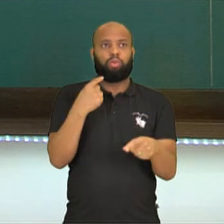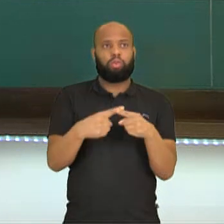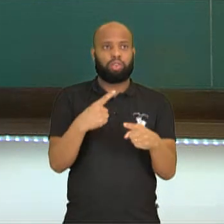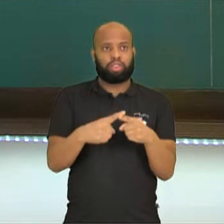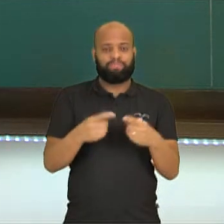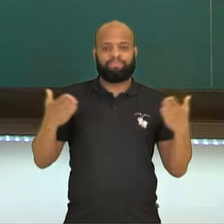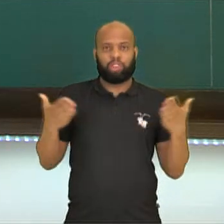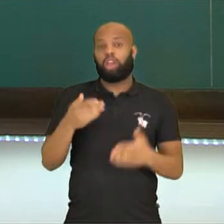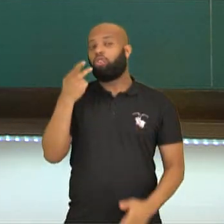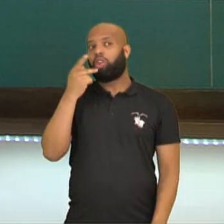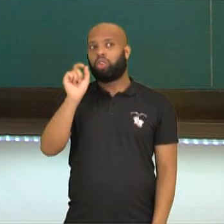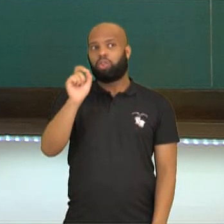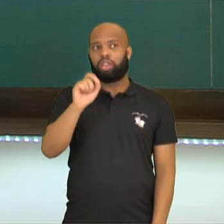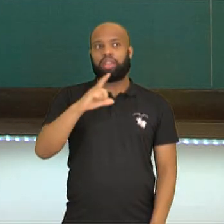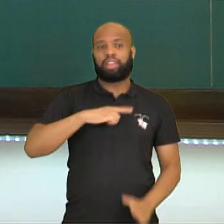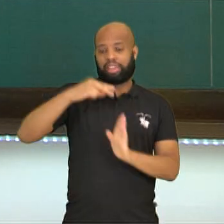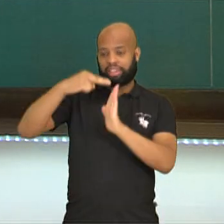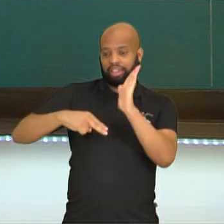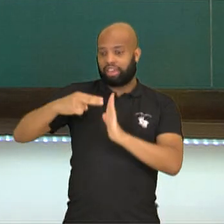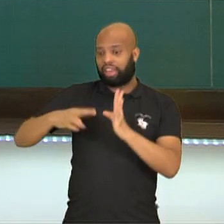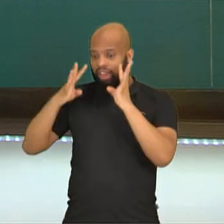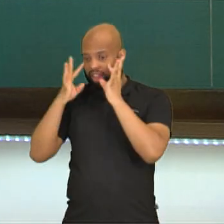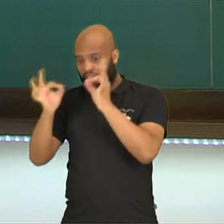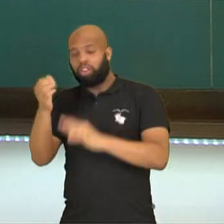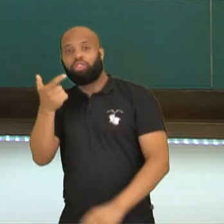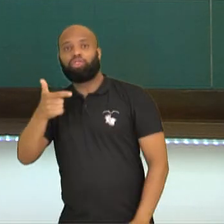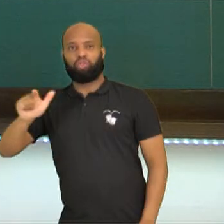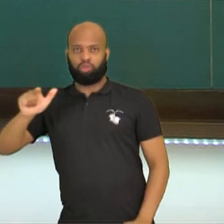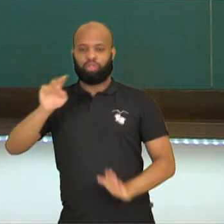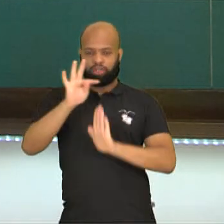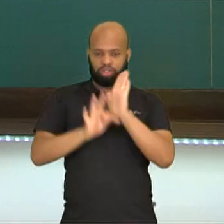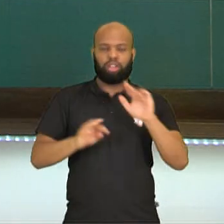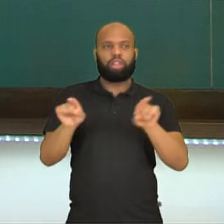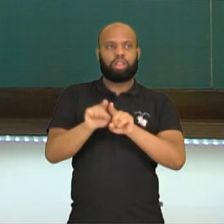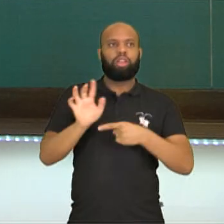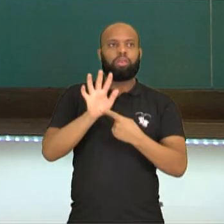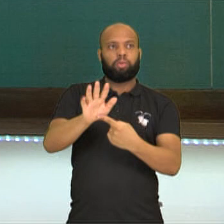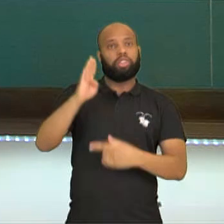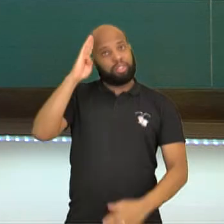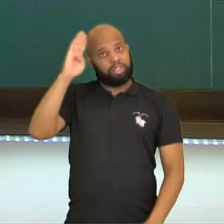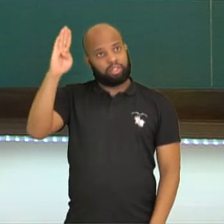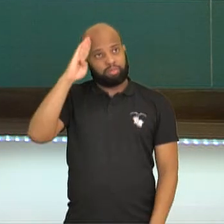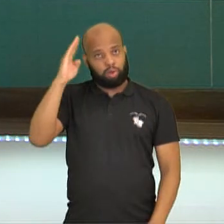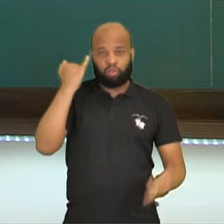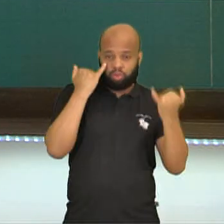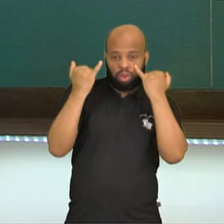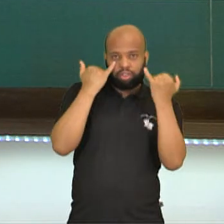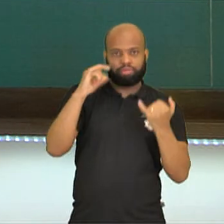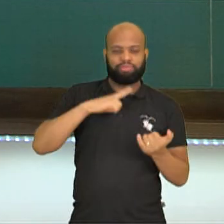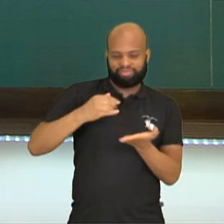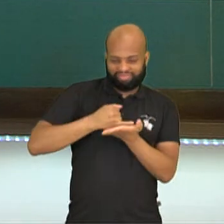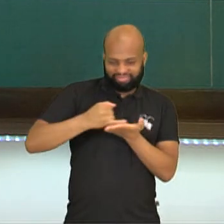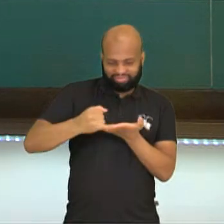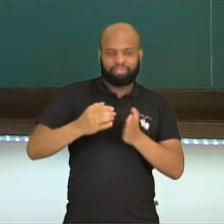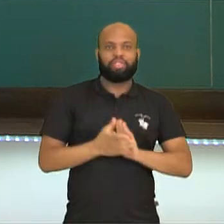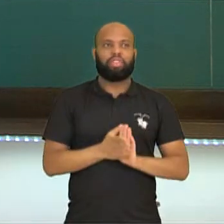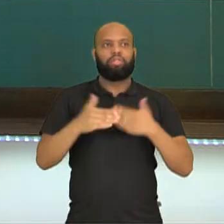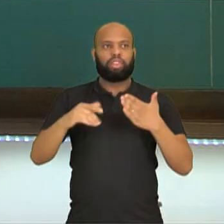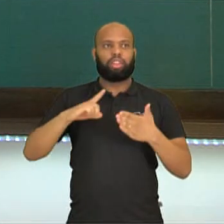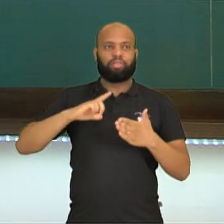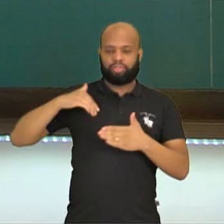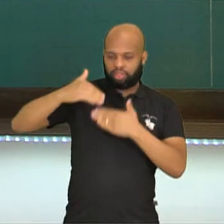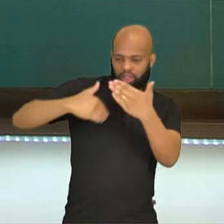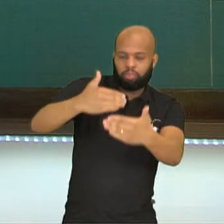nosso comando dizia para a gente reler atentamente o texto e destacar as principais informações presentes nesta introdução. Em